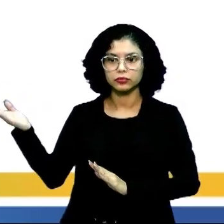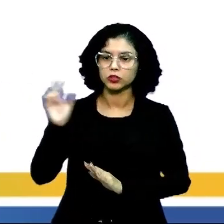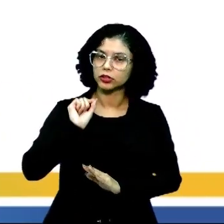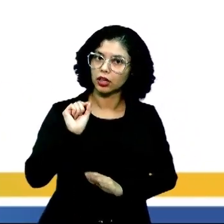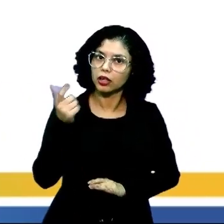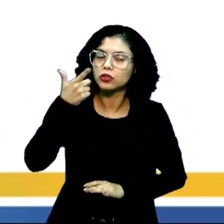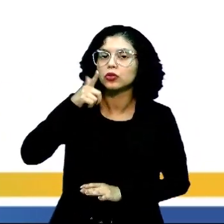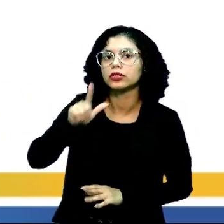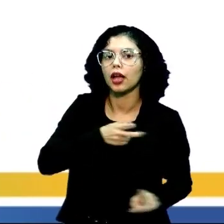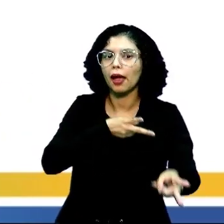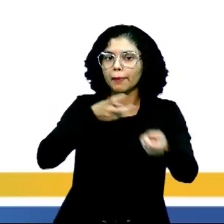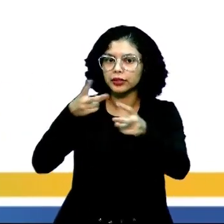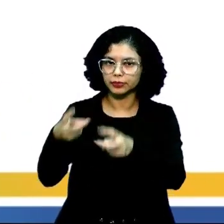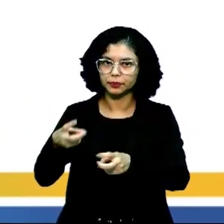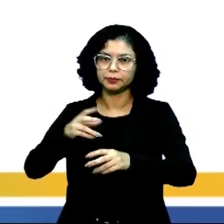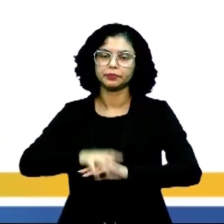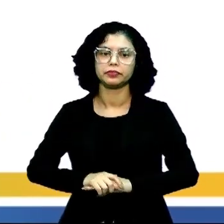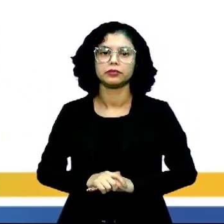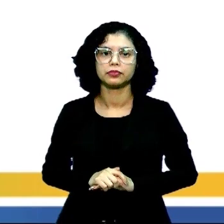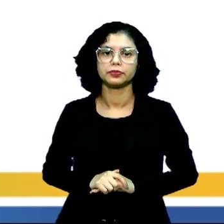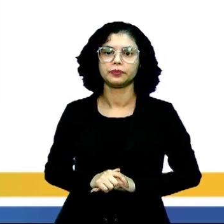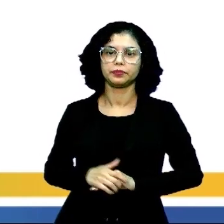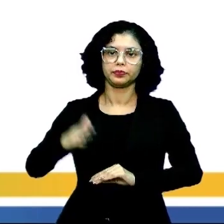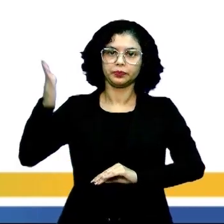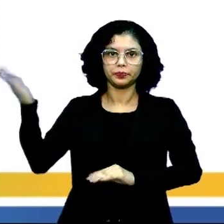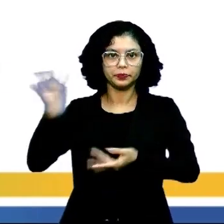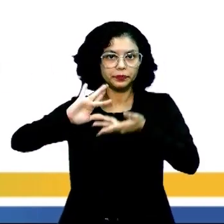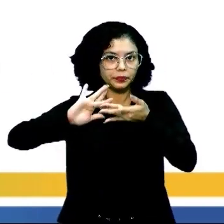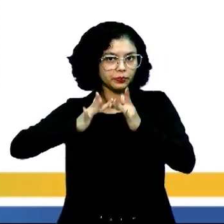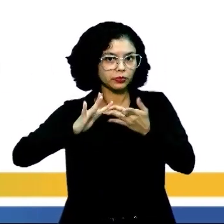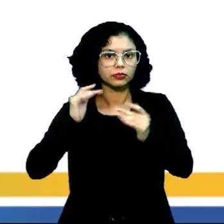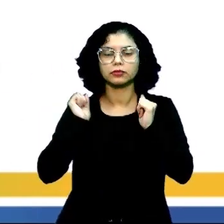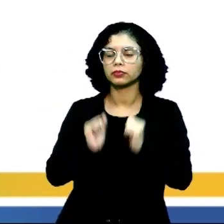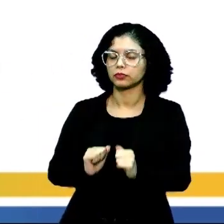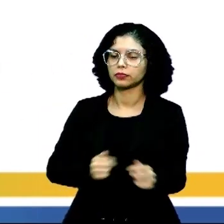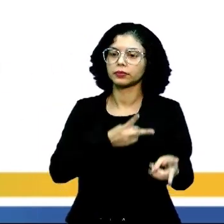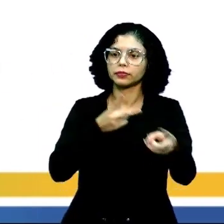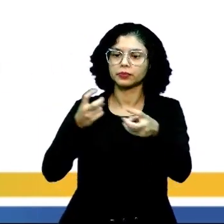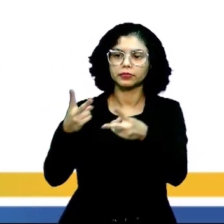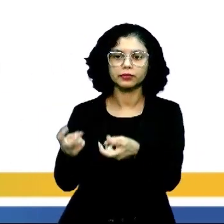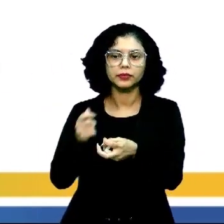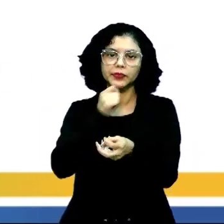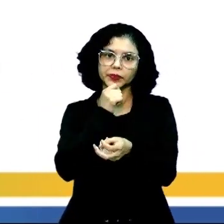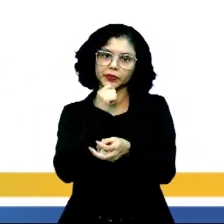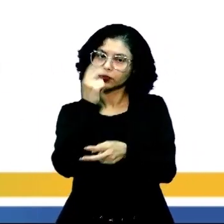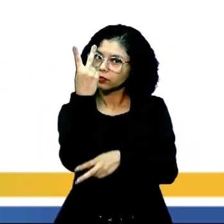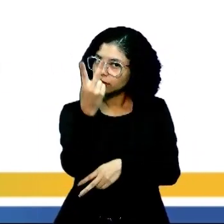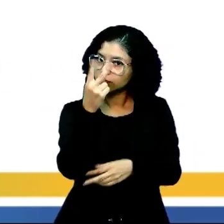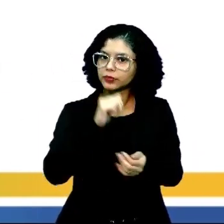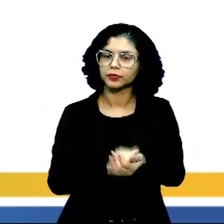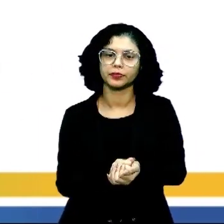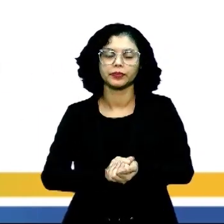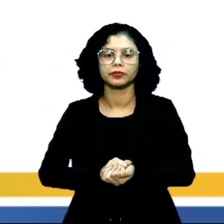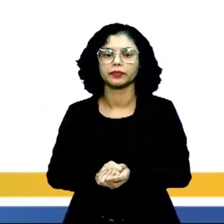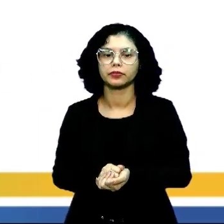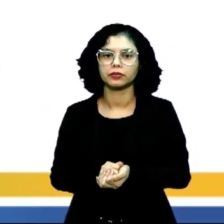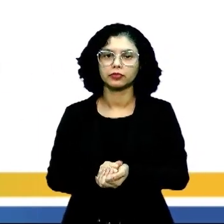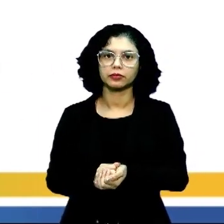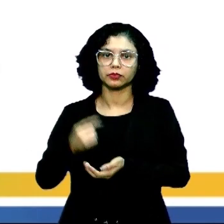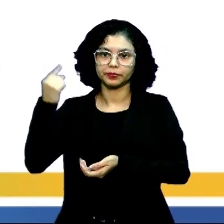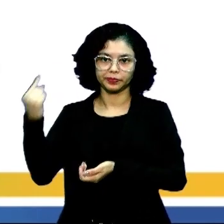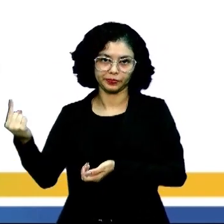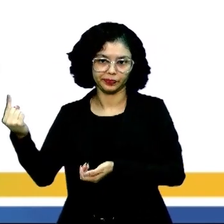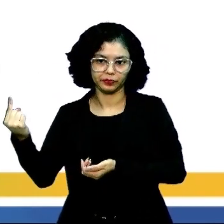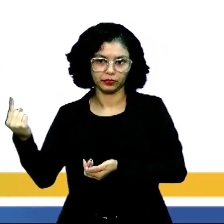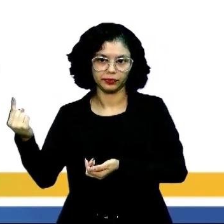gente consegue observar? Esse contato, vocês podem observar que nós temos dois balões. De um